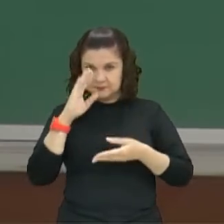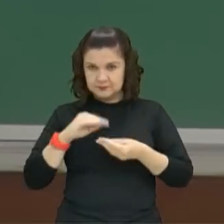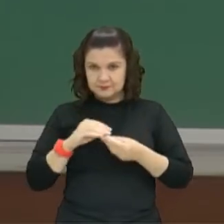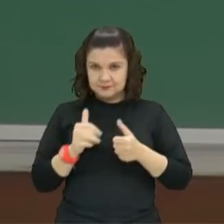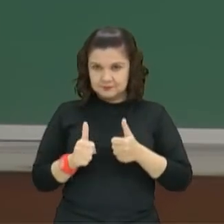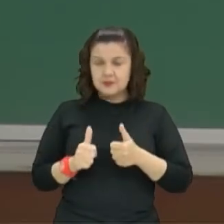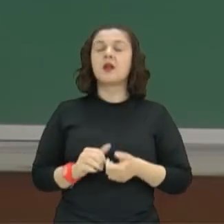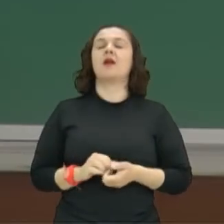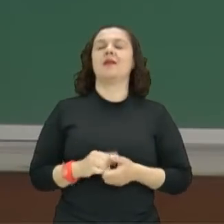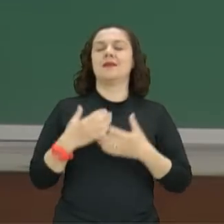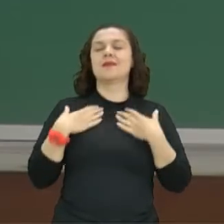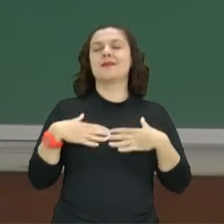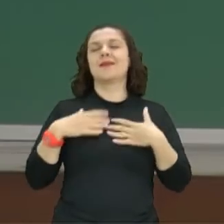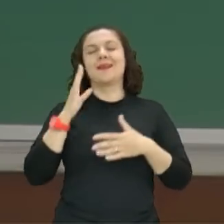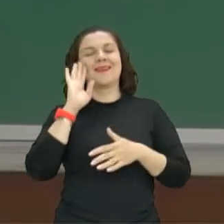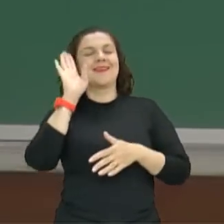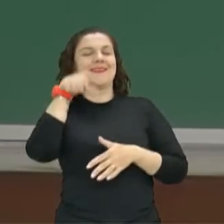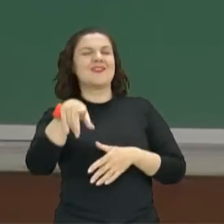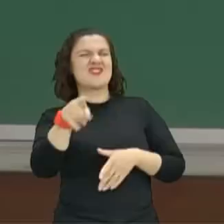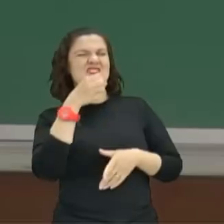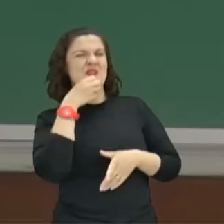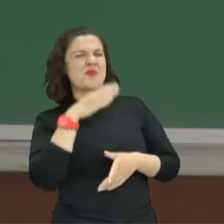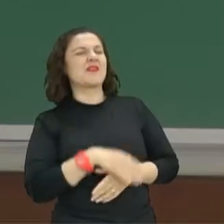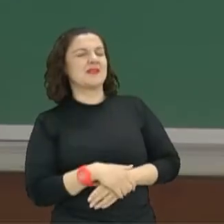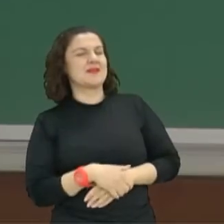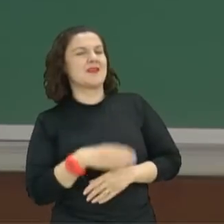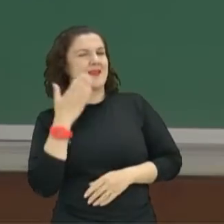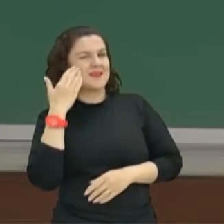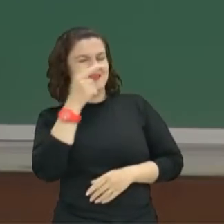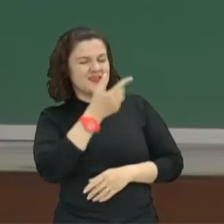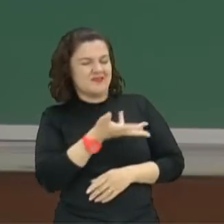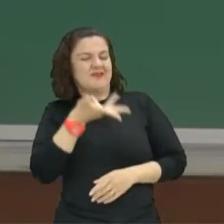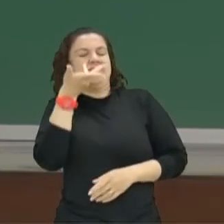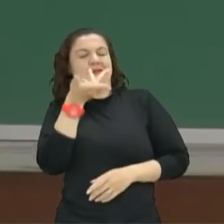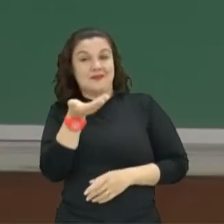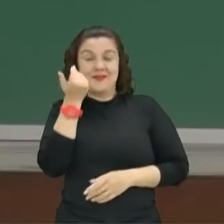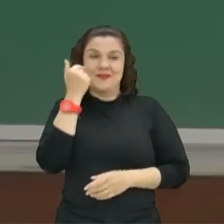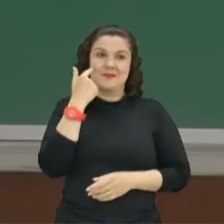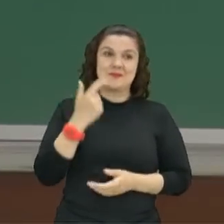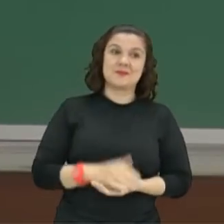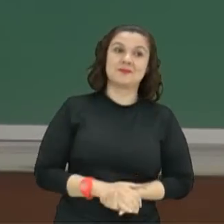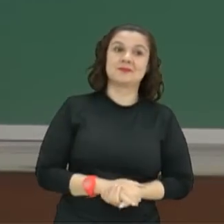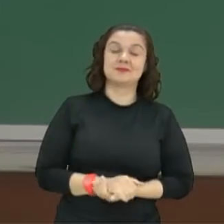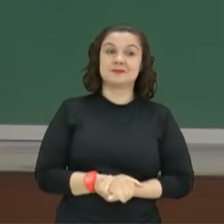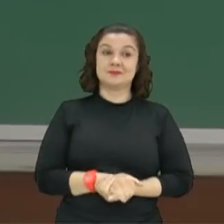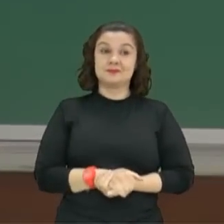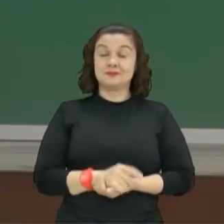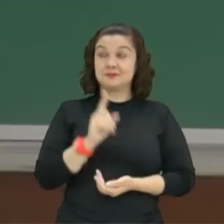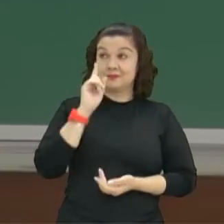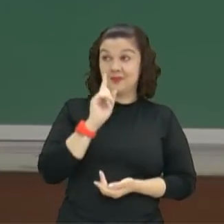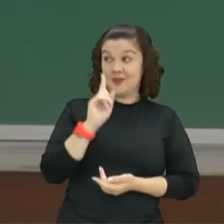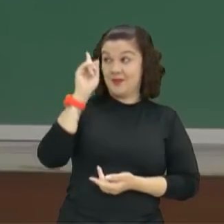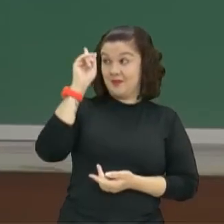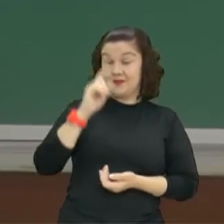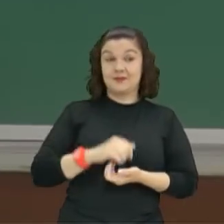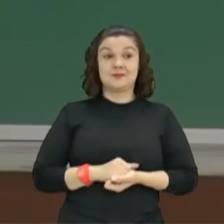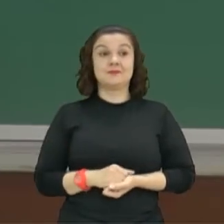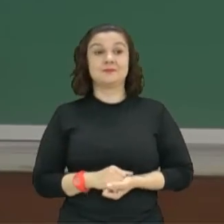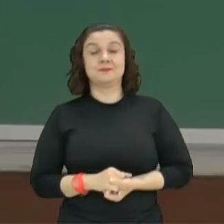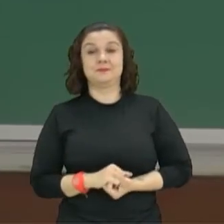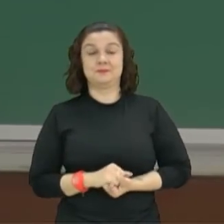Tá? Tranquilo, né? Ah, sei que você é bom. Ah, você é maravilhoso. Venha comigo. Ó, agora, ó,